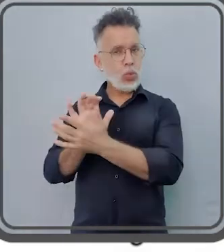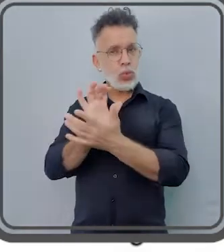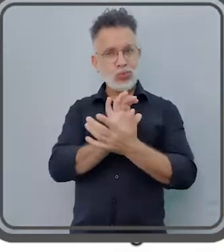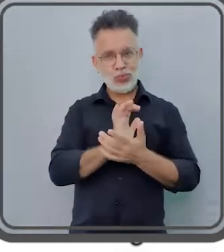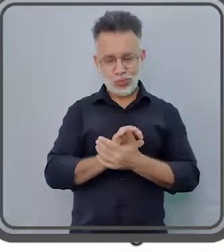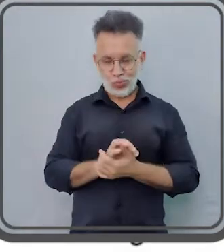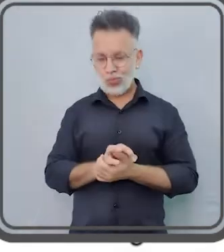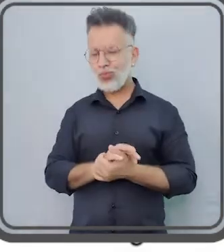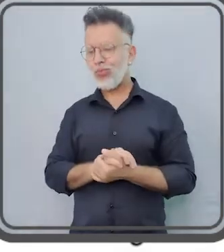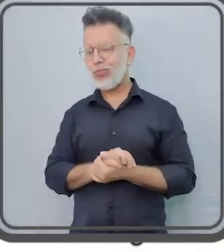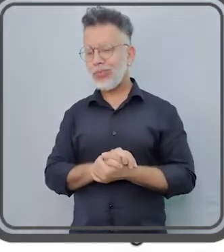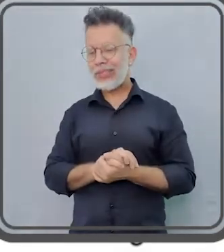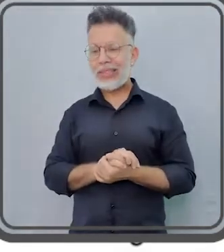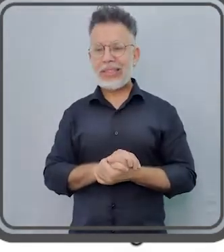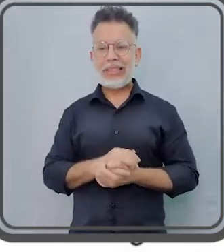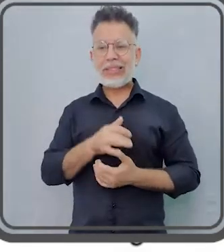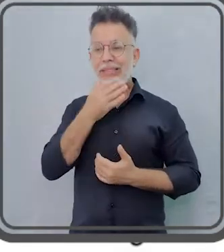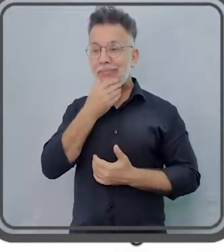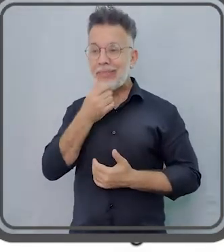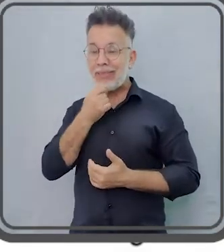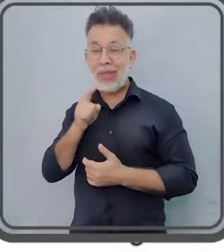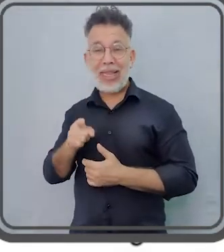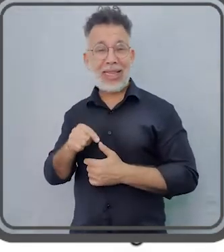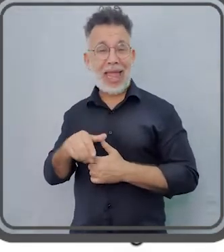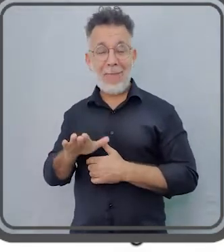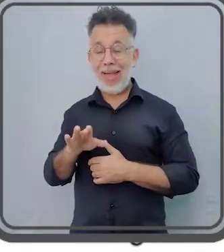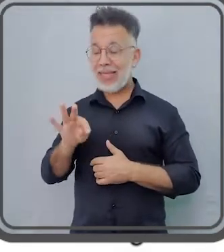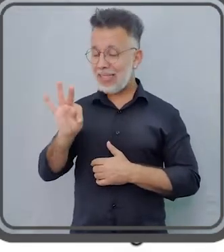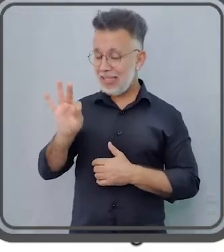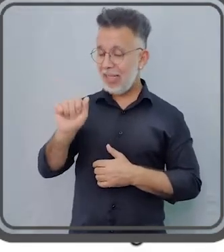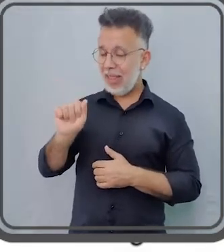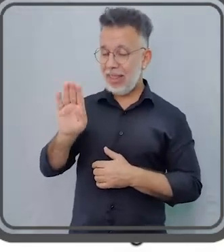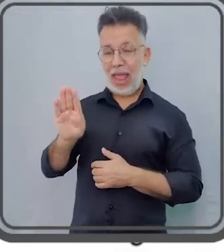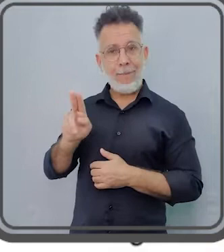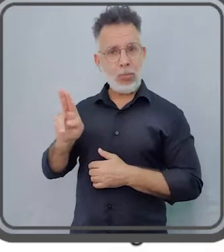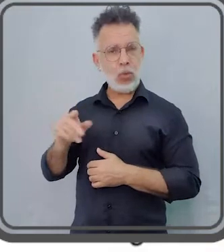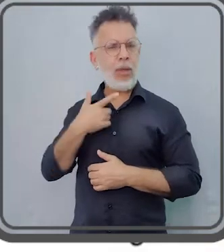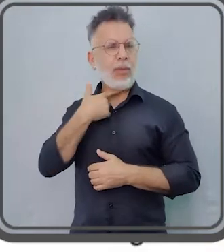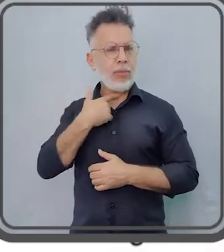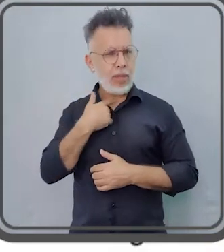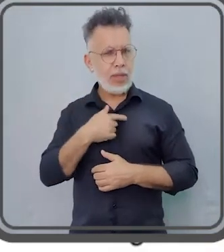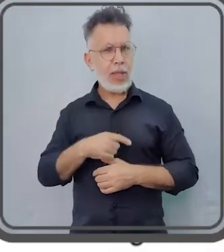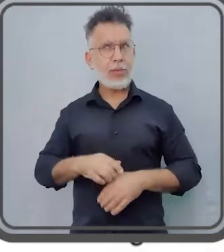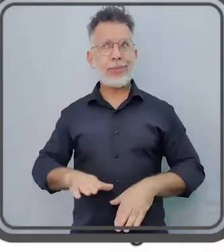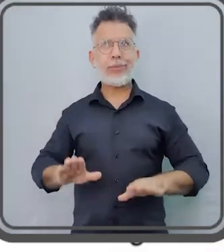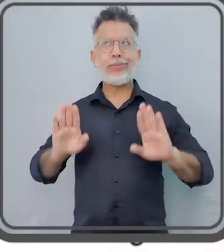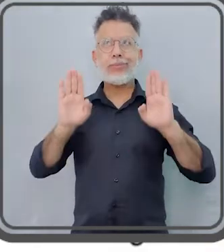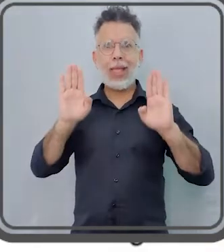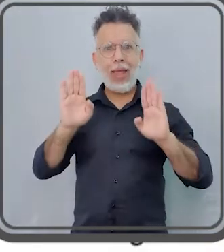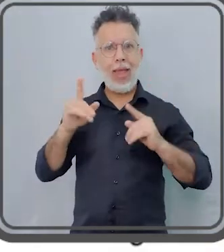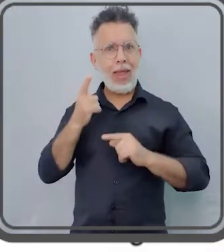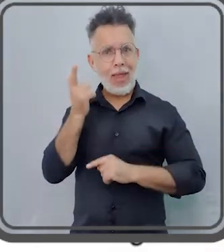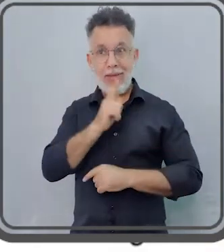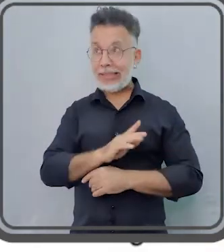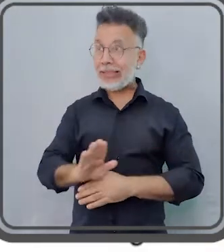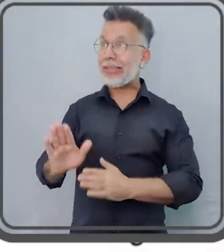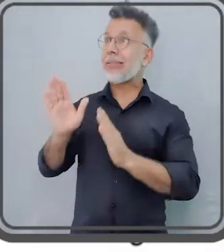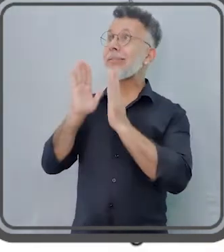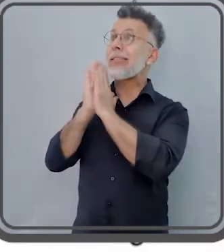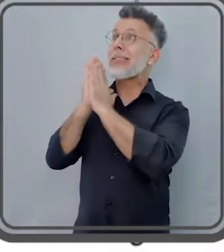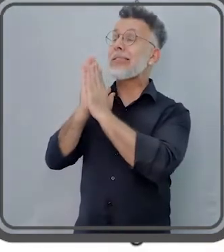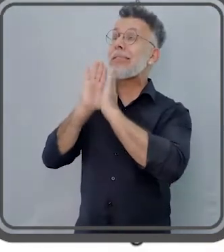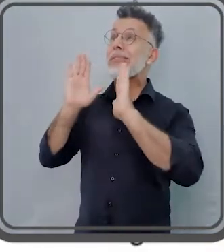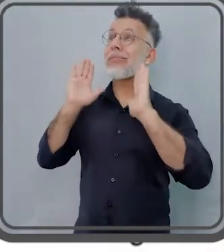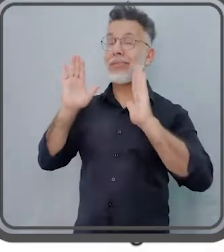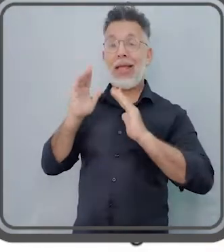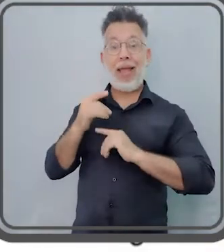grupo masculino, eu acho que é ainda mais tabu. Então eu desejo, faço votos assim que eles consigam. A Fio tá aqui para apoiar. Quem sabe um dia a gente faz um